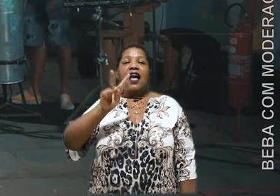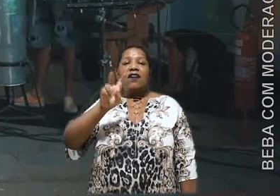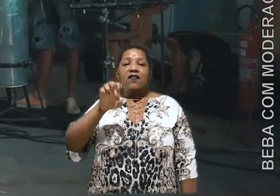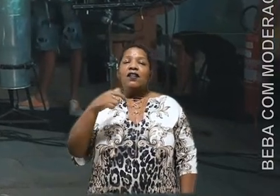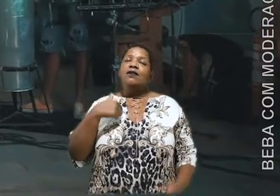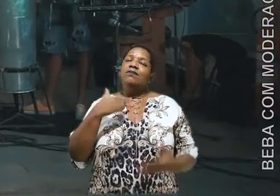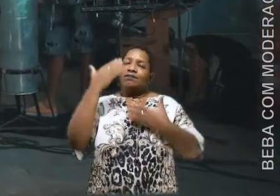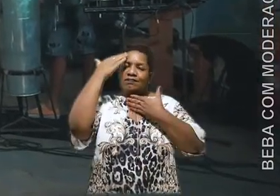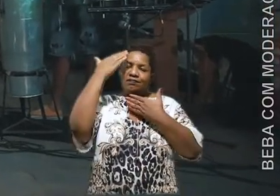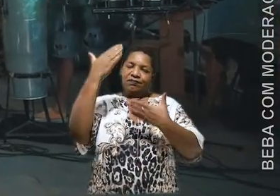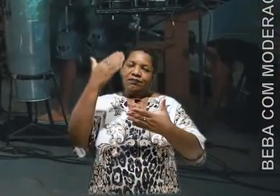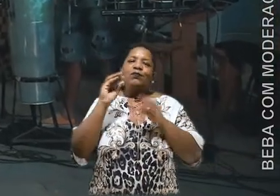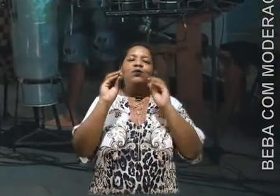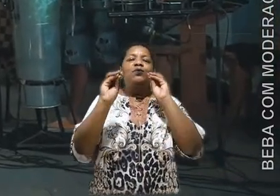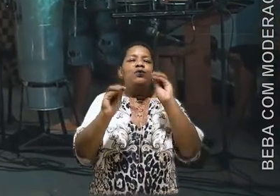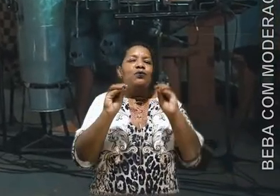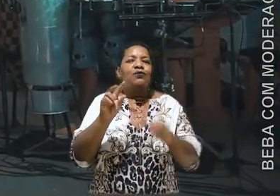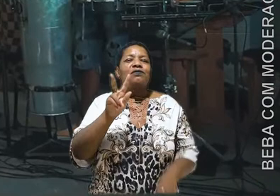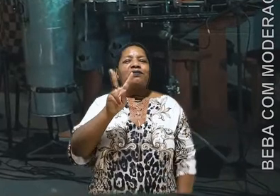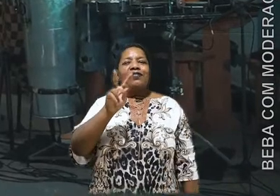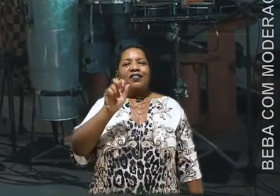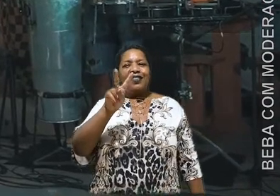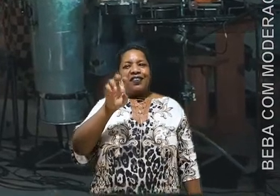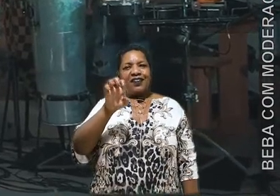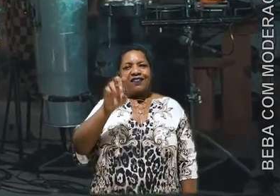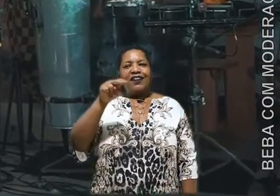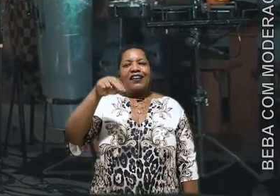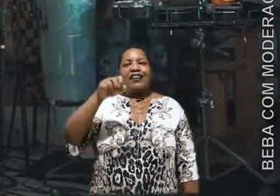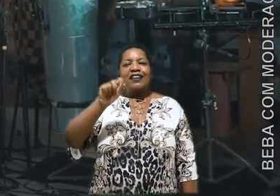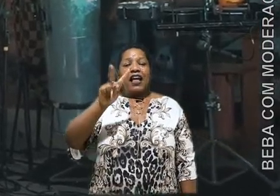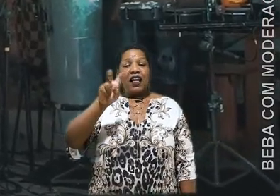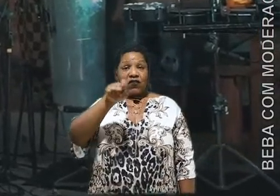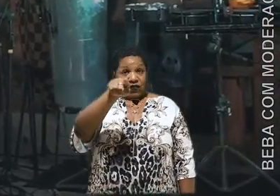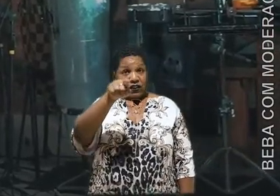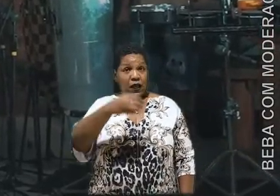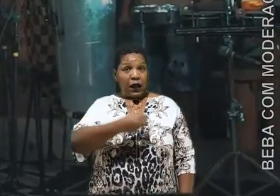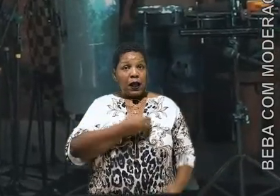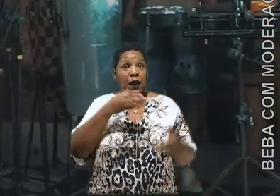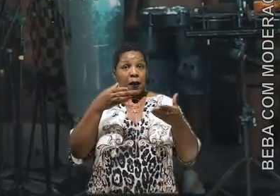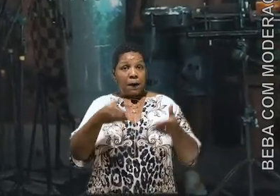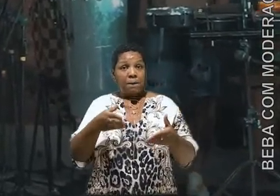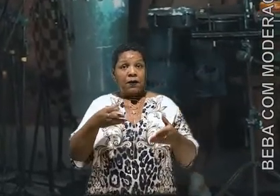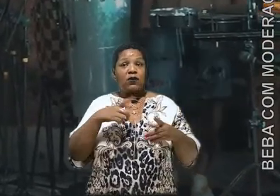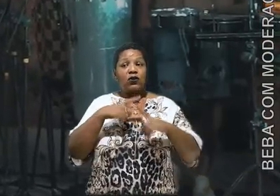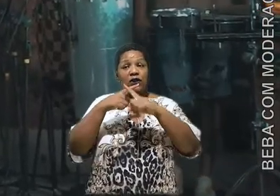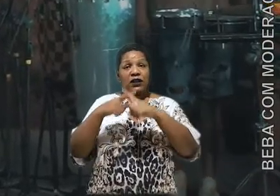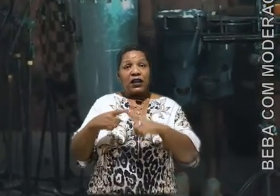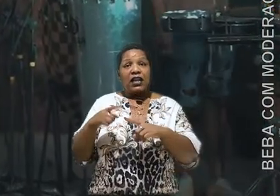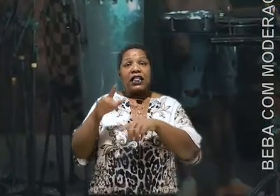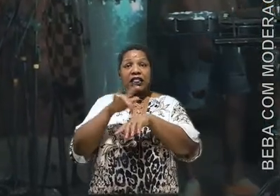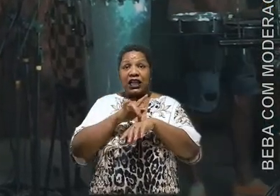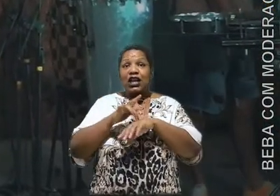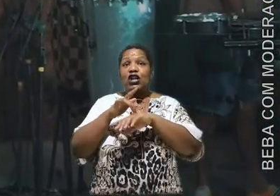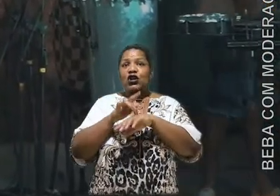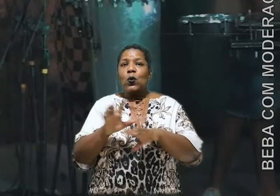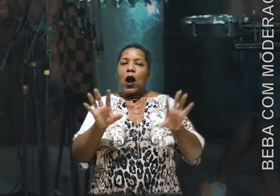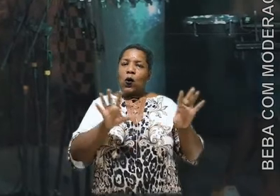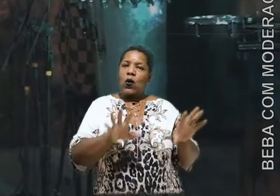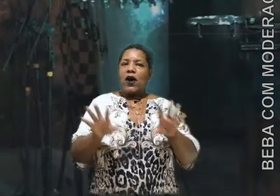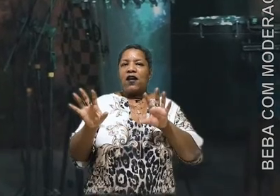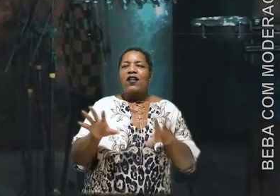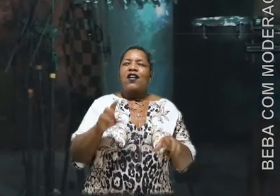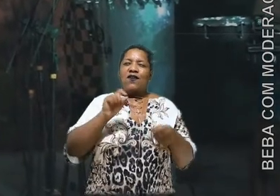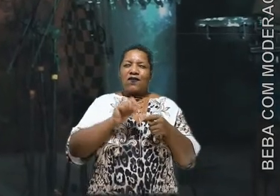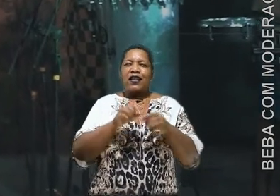é procurar um beijo aqui pra galera da grave nave e você que participou do nosso chinelo que Deus Sofía que